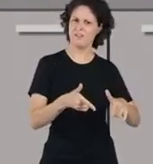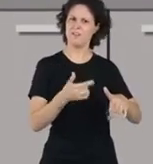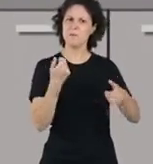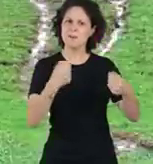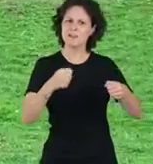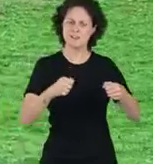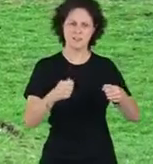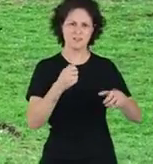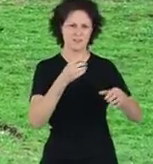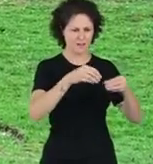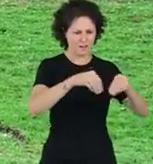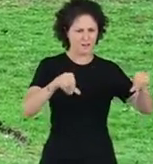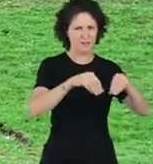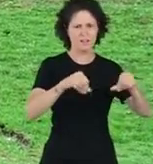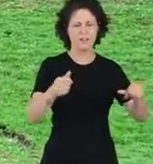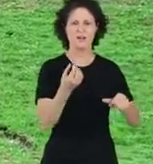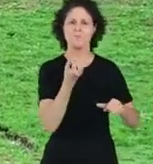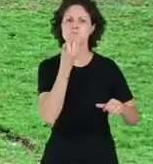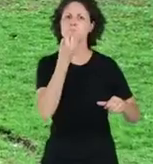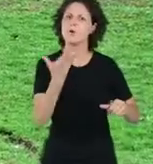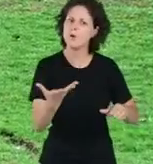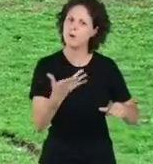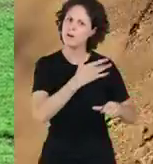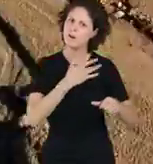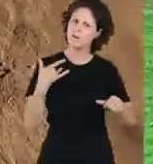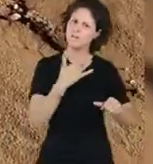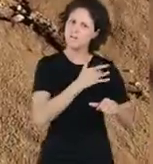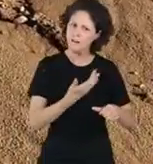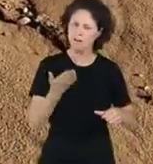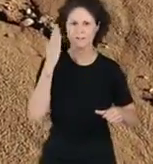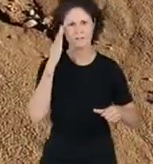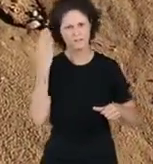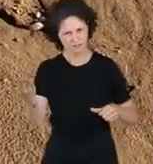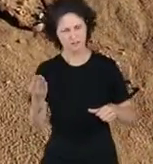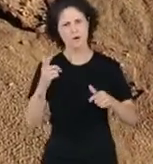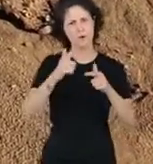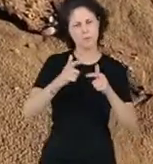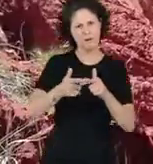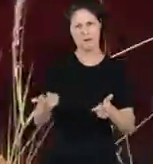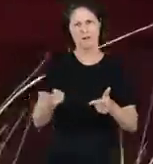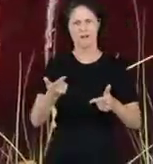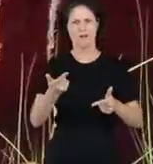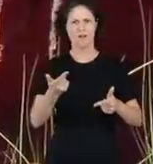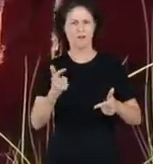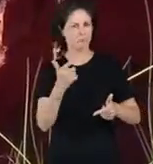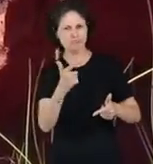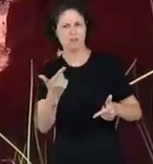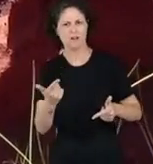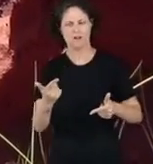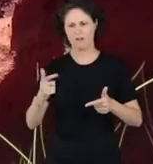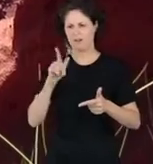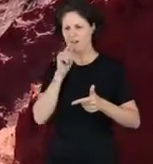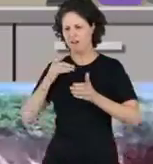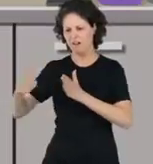possam se desenvolver. Isso sem contar que sem a vegetação o solo fica mais frágil, exposto ao sol, ao vento e à chuva.